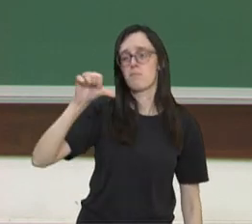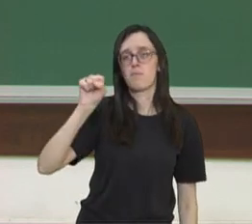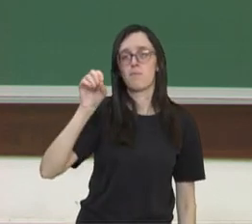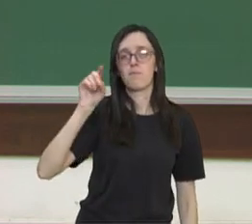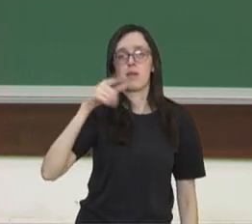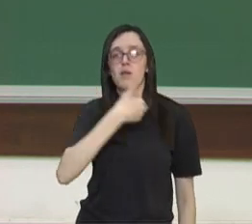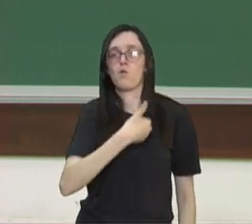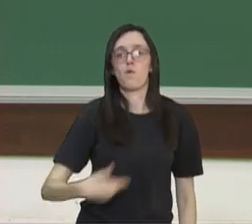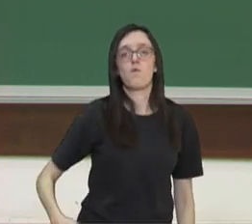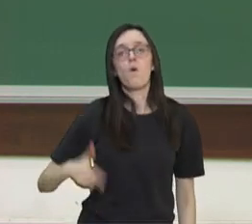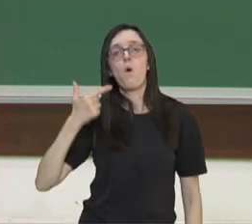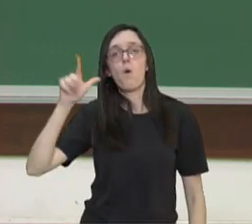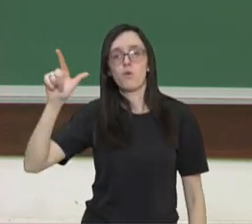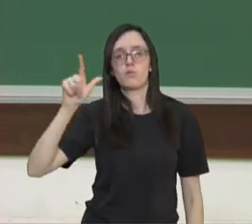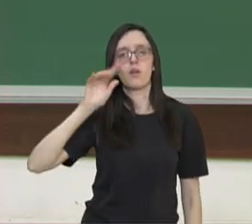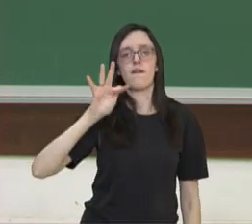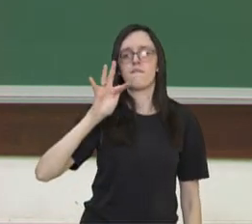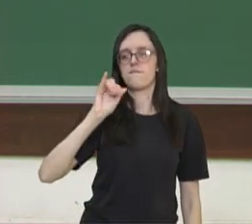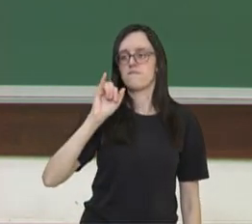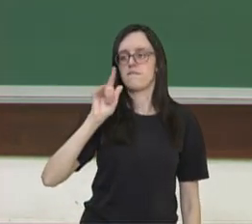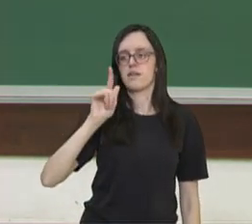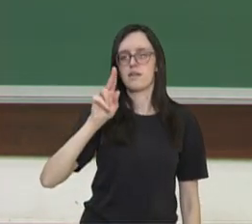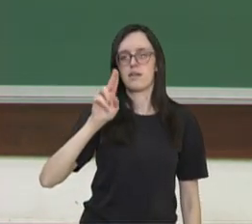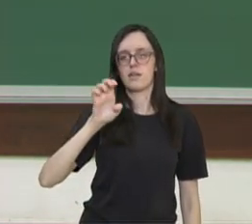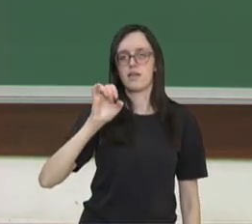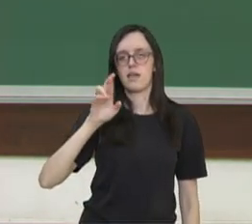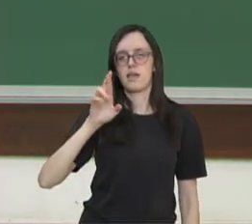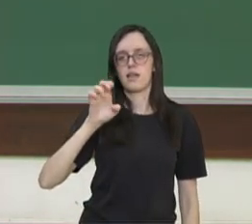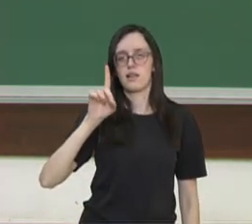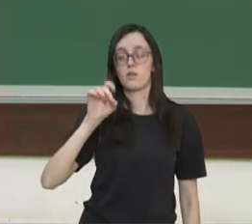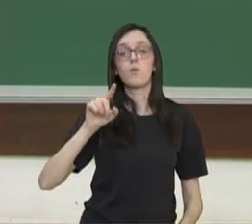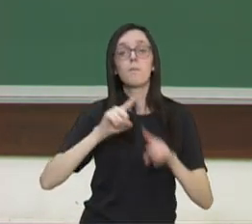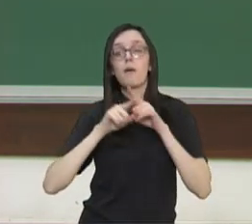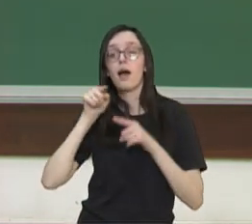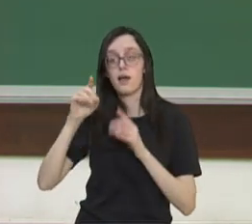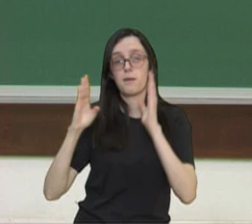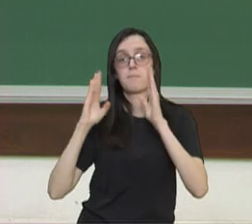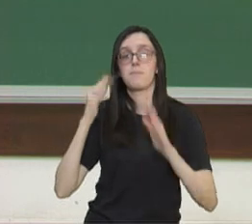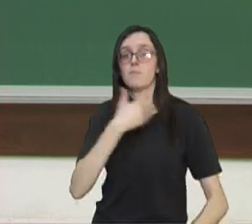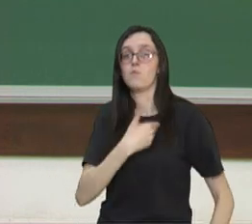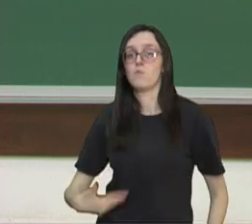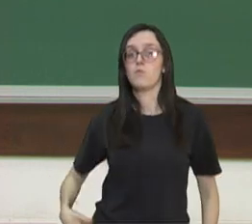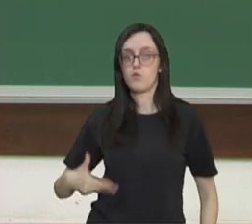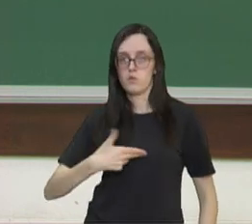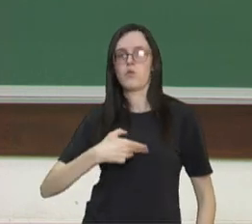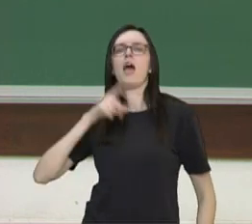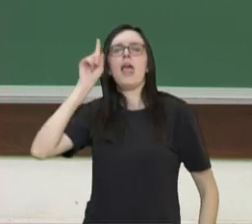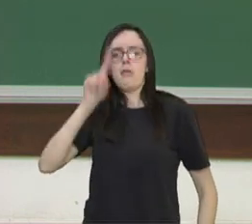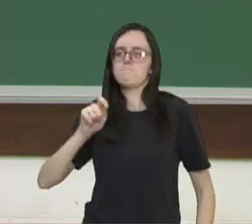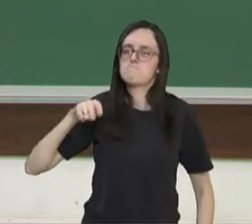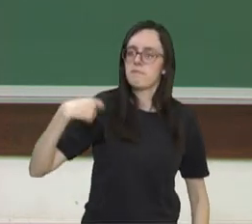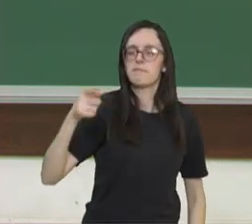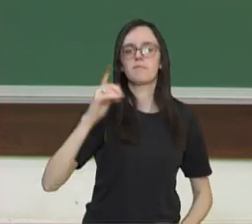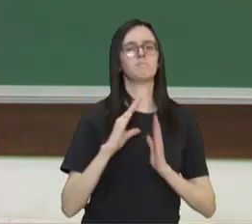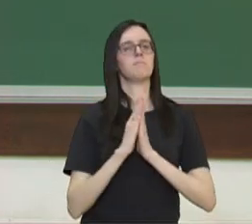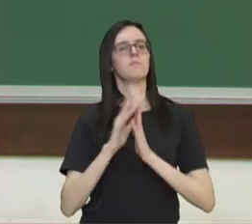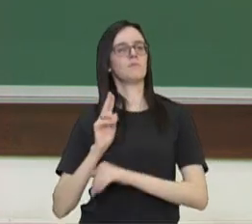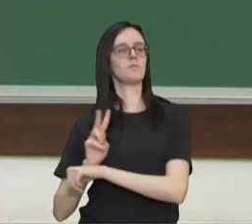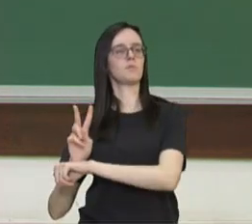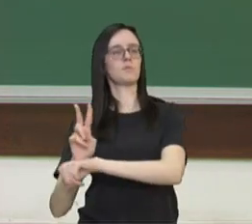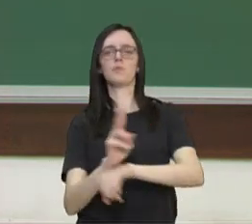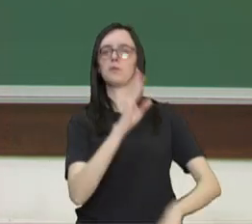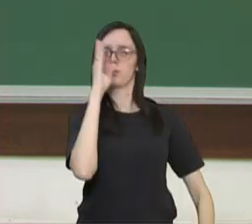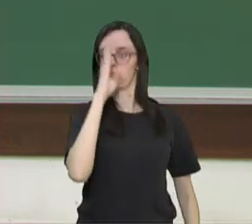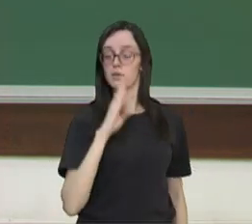presidente Figueiredo. Tá? Mas é no governo do Getúlio Vargas que ela se tornou a padroeira do Brasil. E ainda